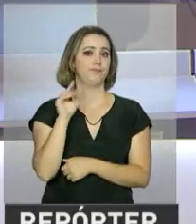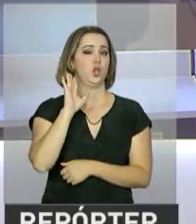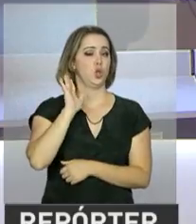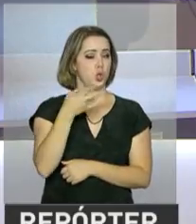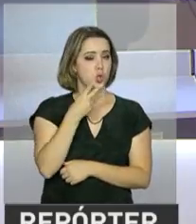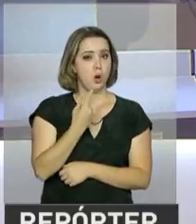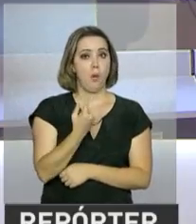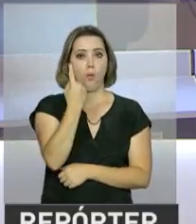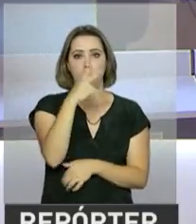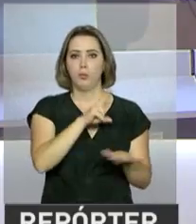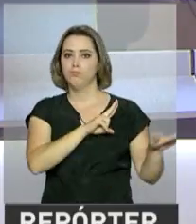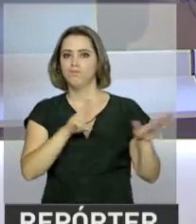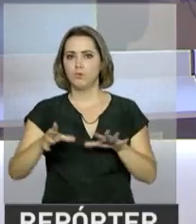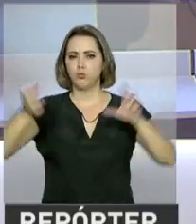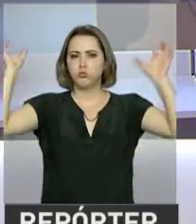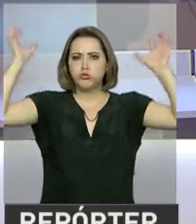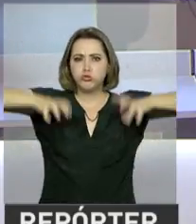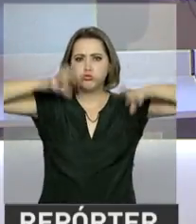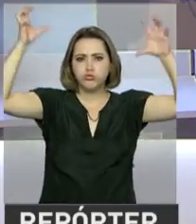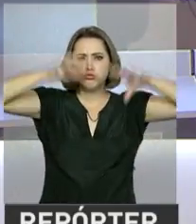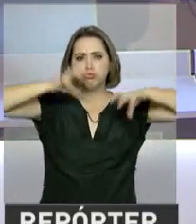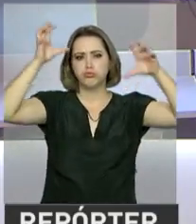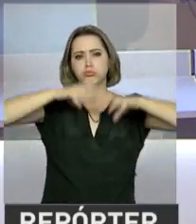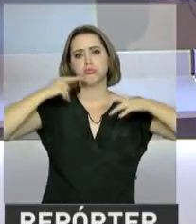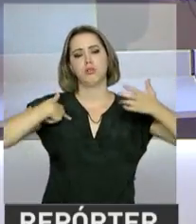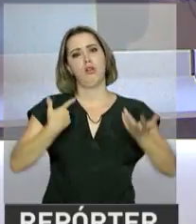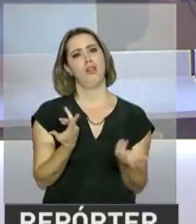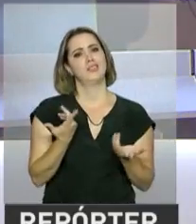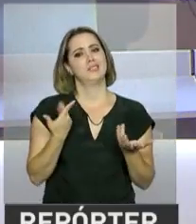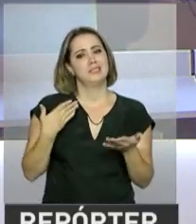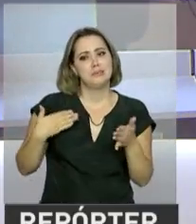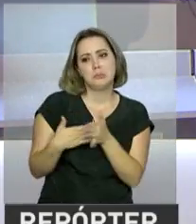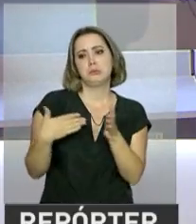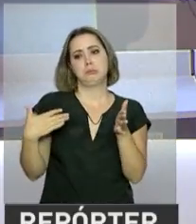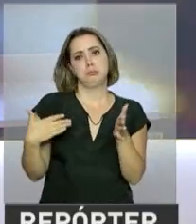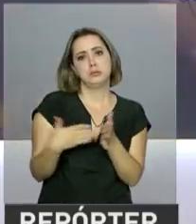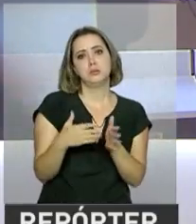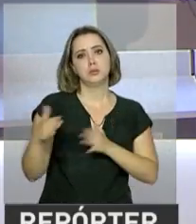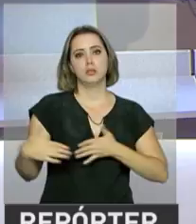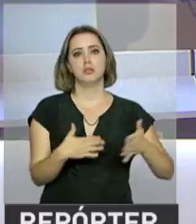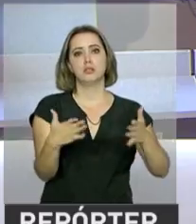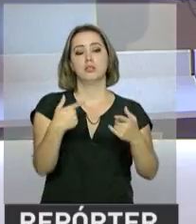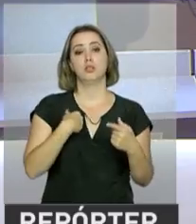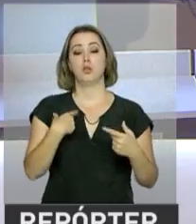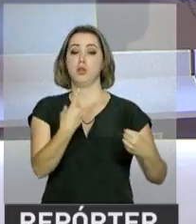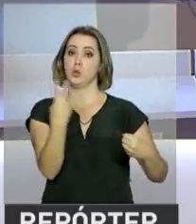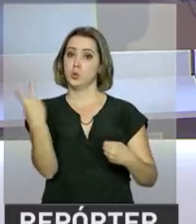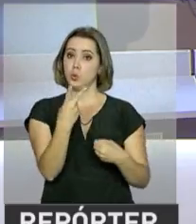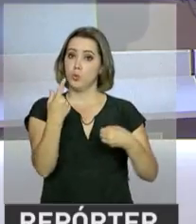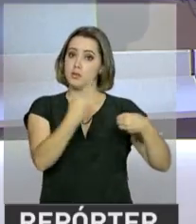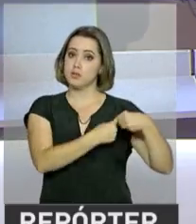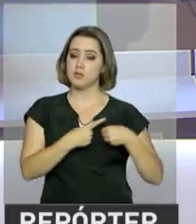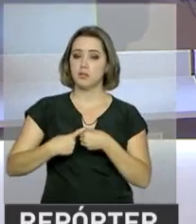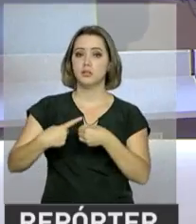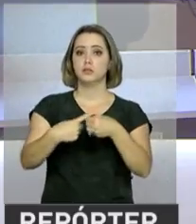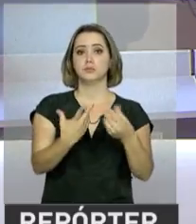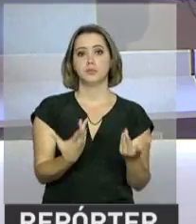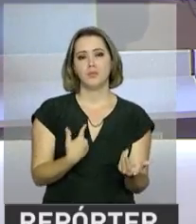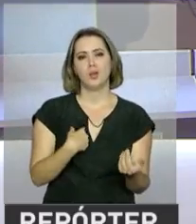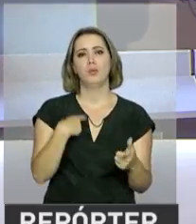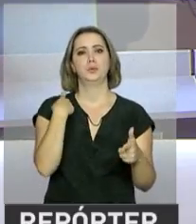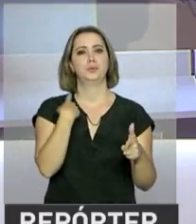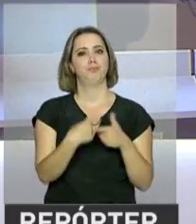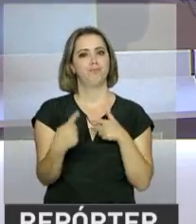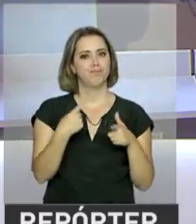chuvas na região resultaram em um grande atoleiro na rodovia entre os municípios de trairi em novo progresso o que